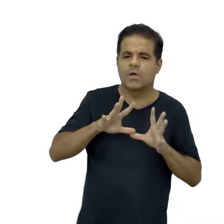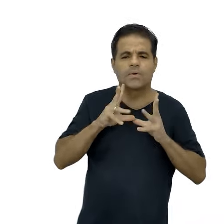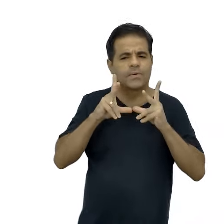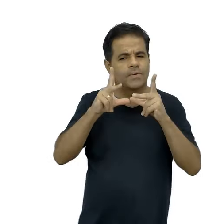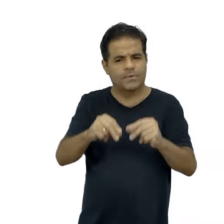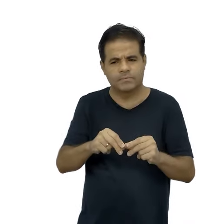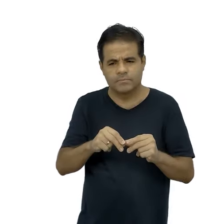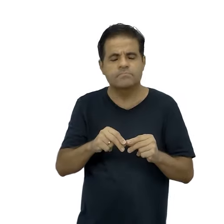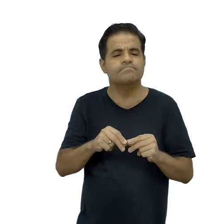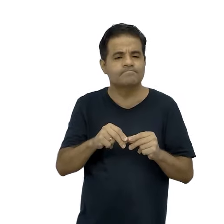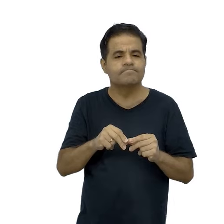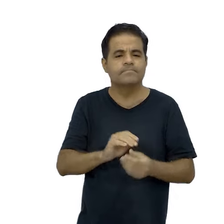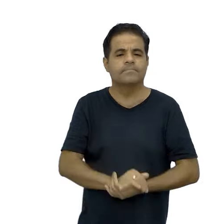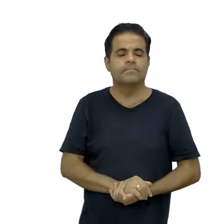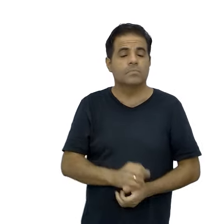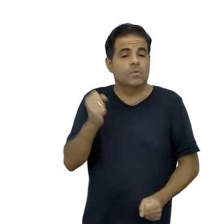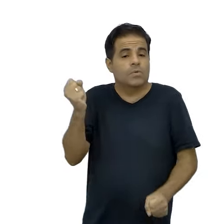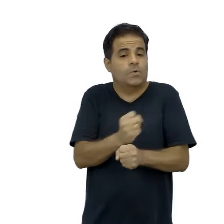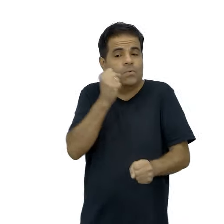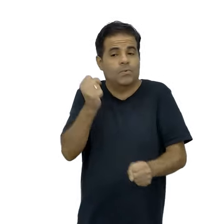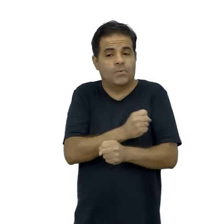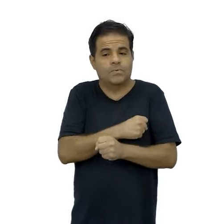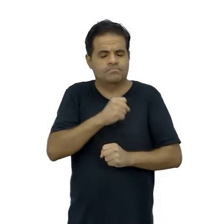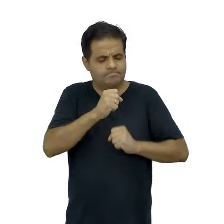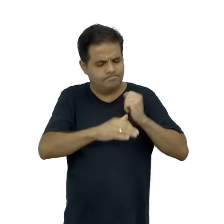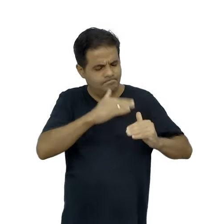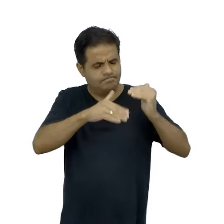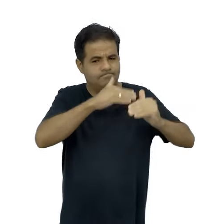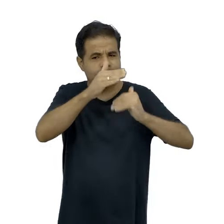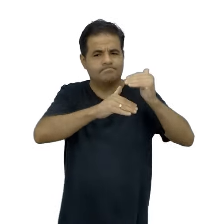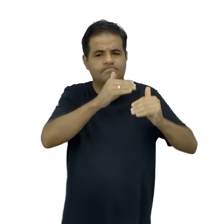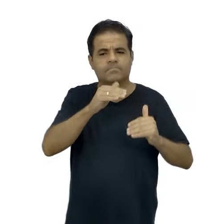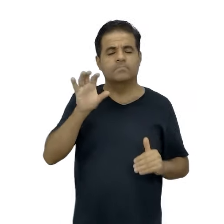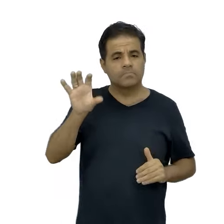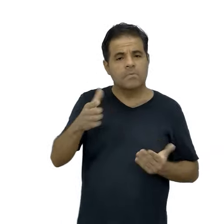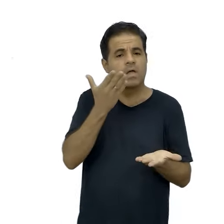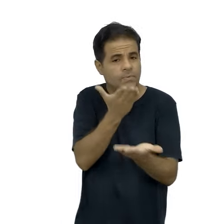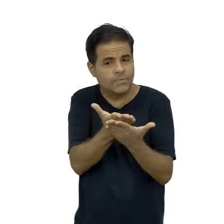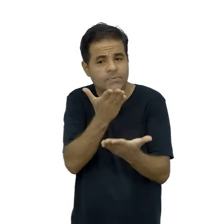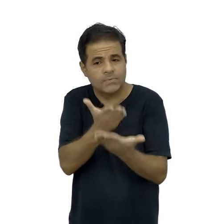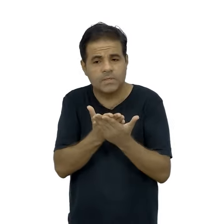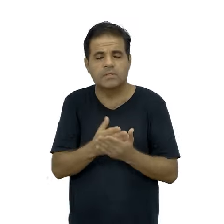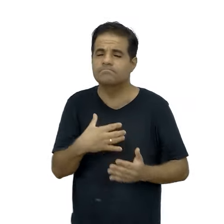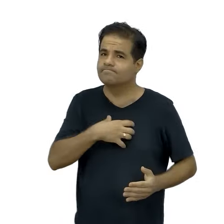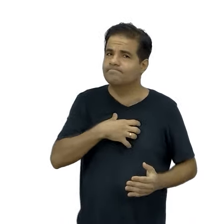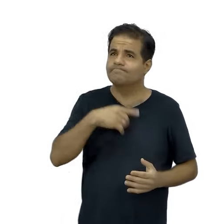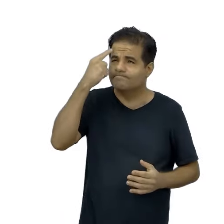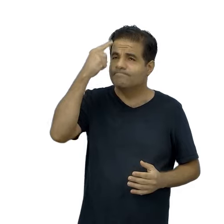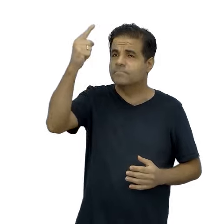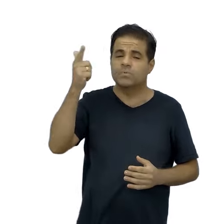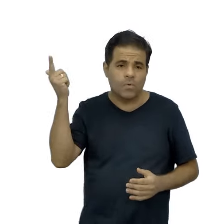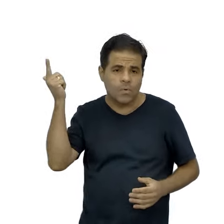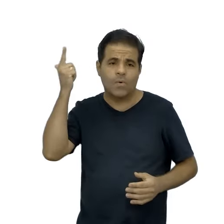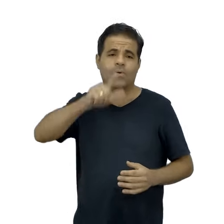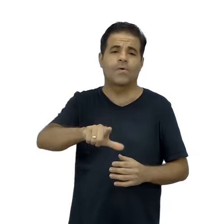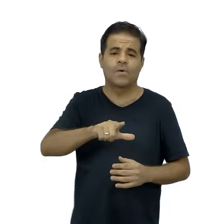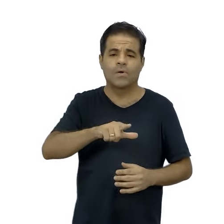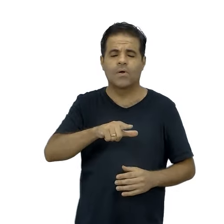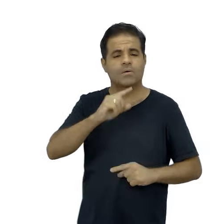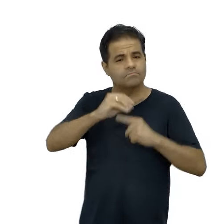da fração. Construir esses procedimentos com esses estudantes, né, com a ideia de obter